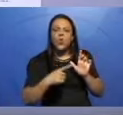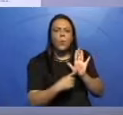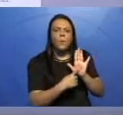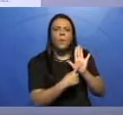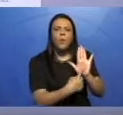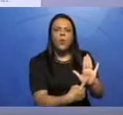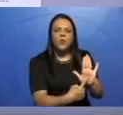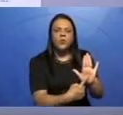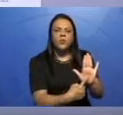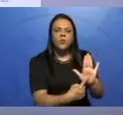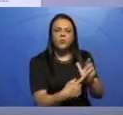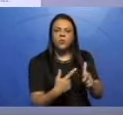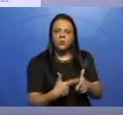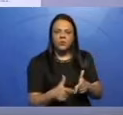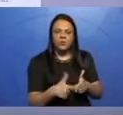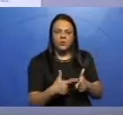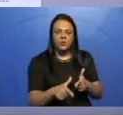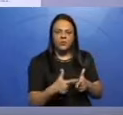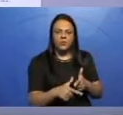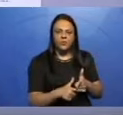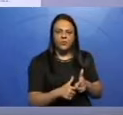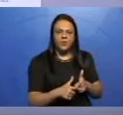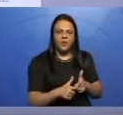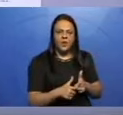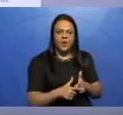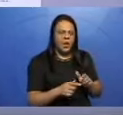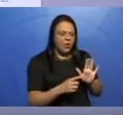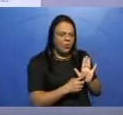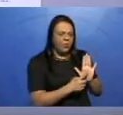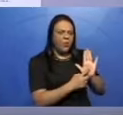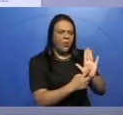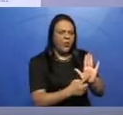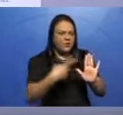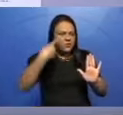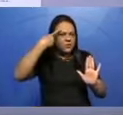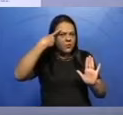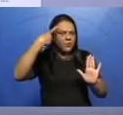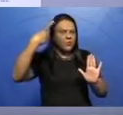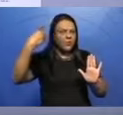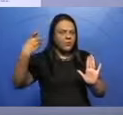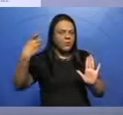problemática, mostra todo um raciocínio